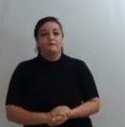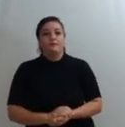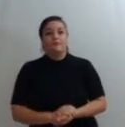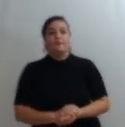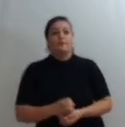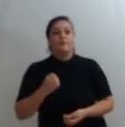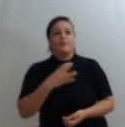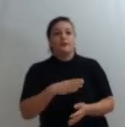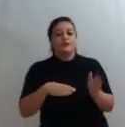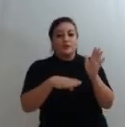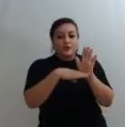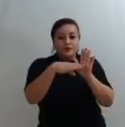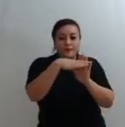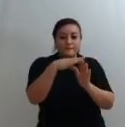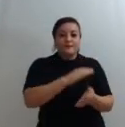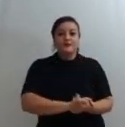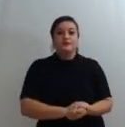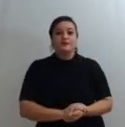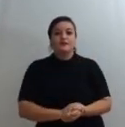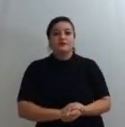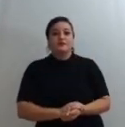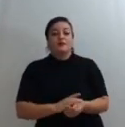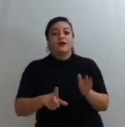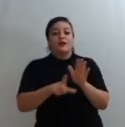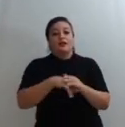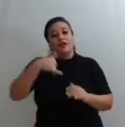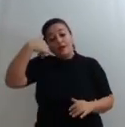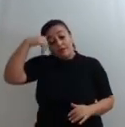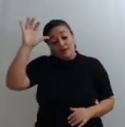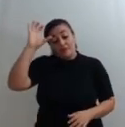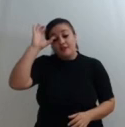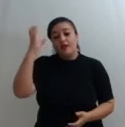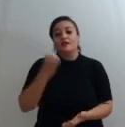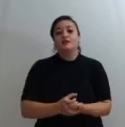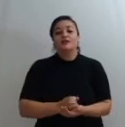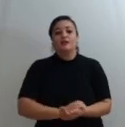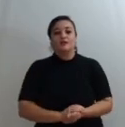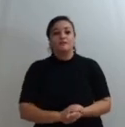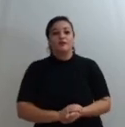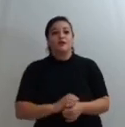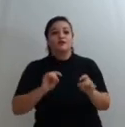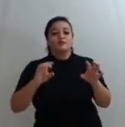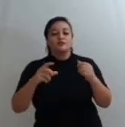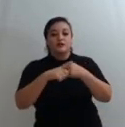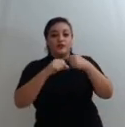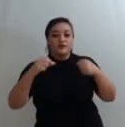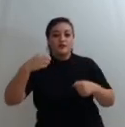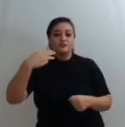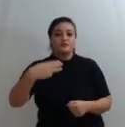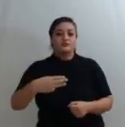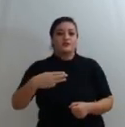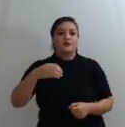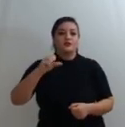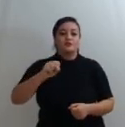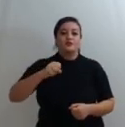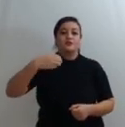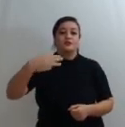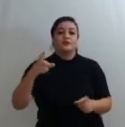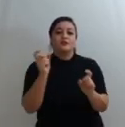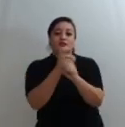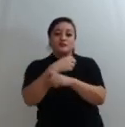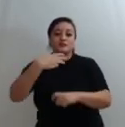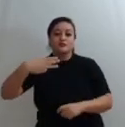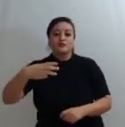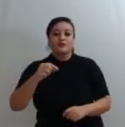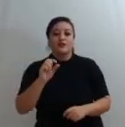norma de revivência alterada pela chamada lei anticrime aponta o seguinte, e aí eu destaco aqui o artigo 83, inciso 3, as letras A,